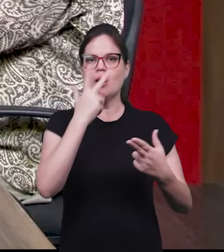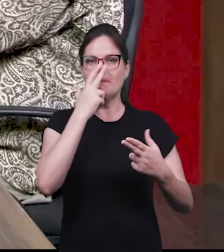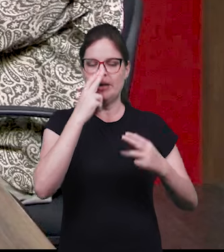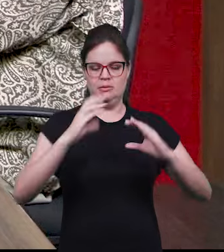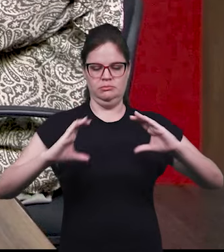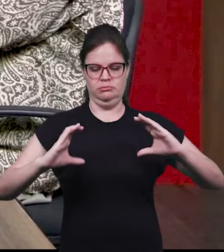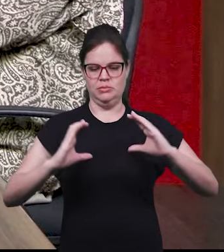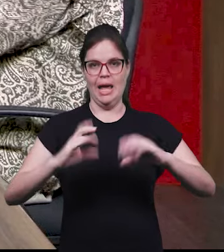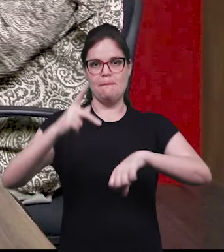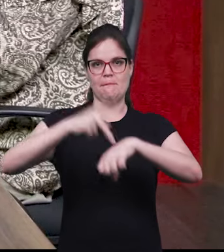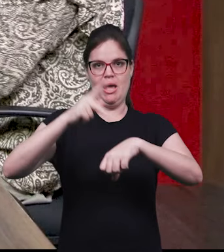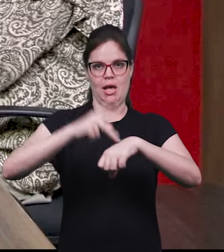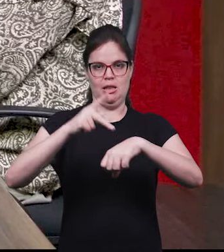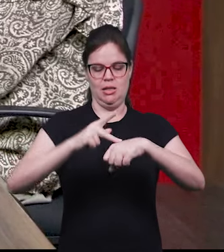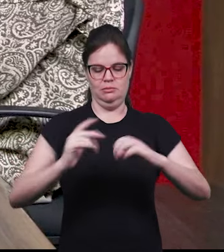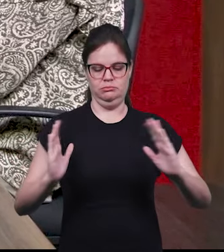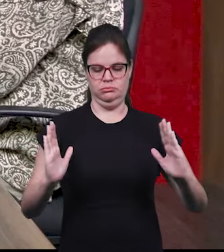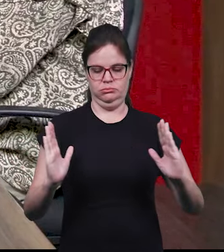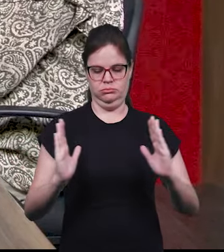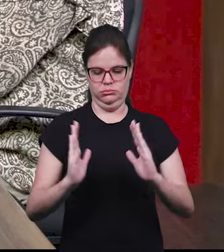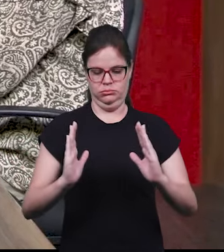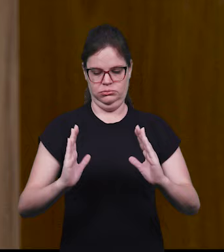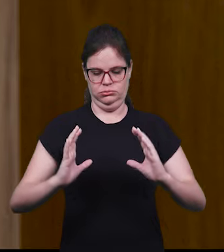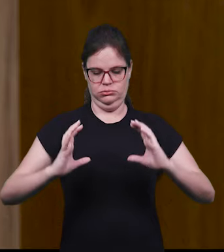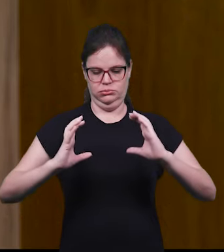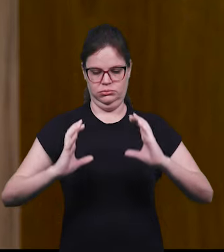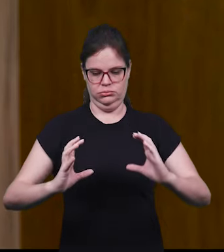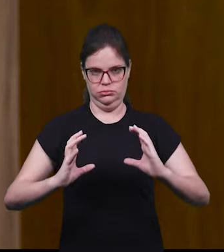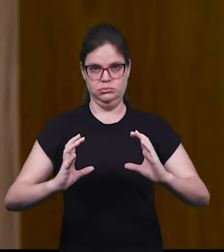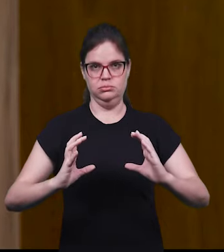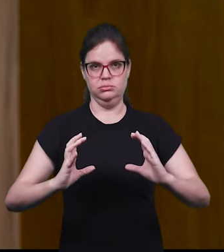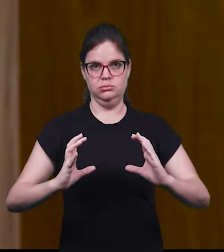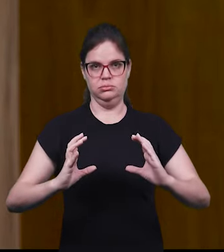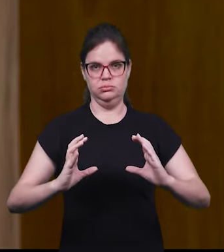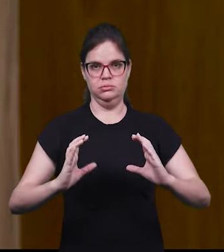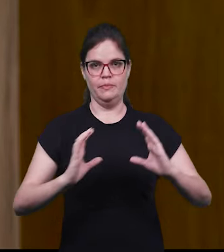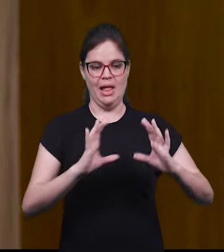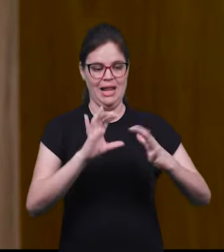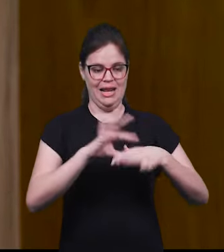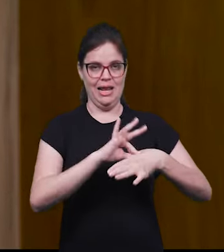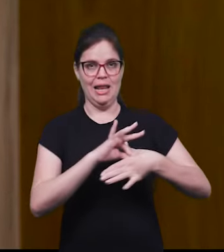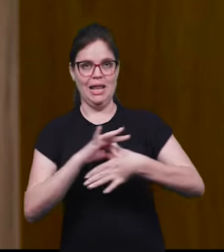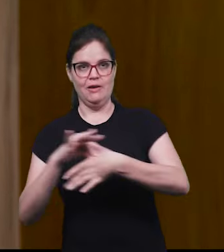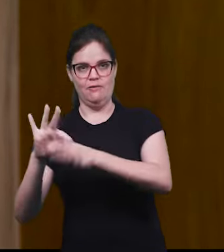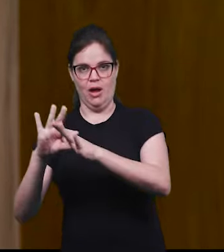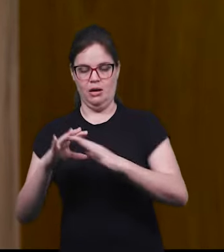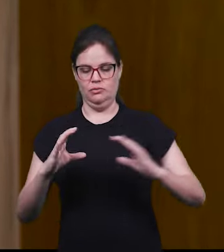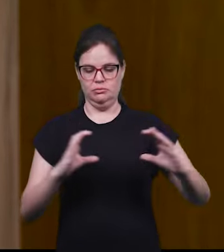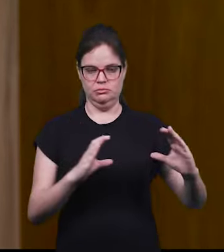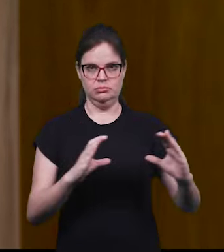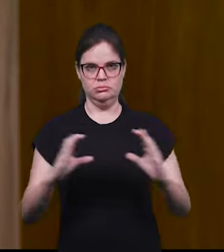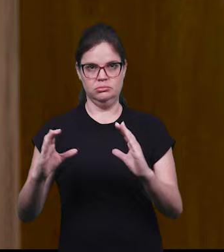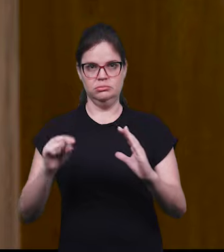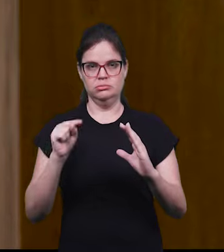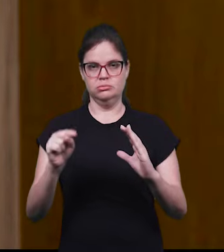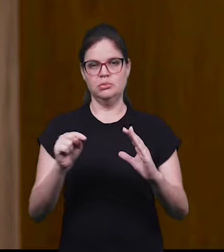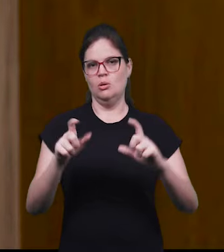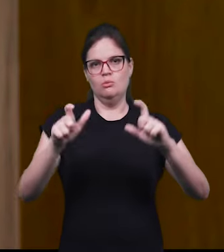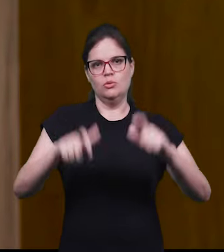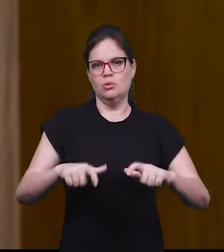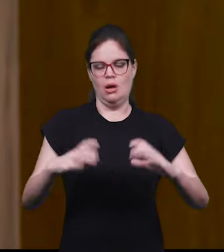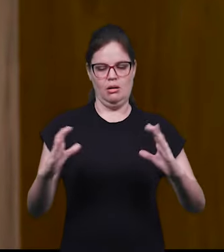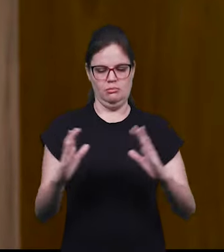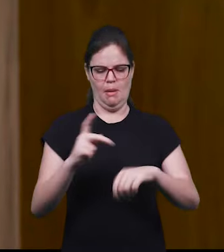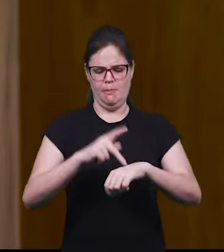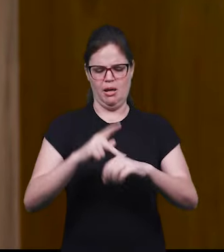prensa, uma prensa que eles levavam, isso era portátil, eles levavam para uma determinada cidade, um